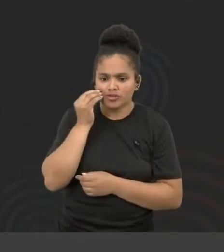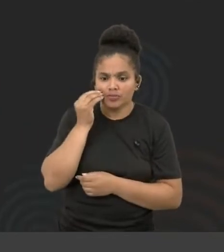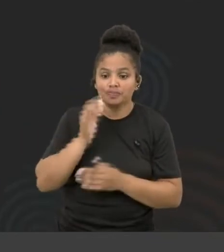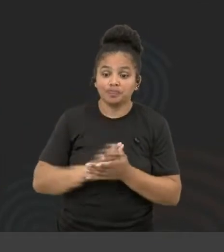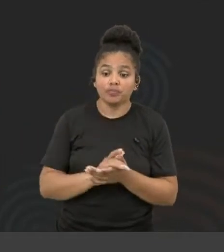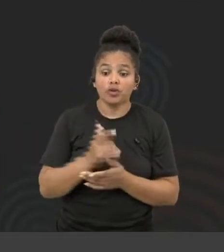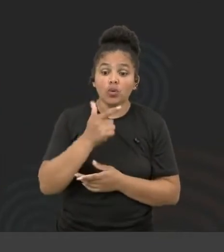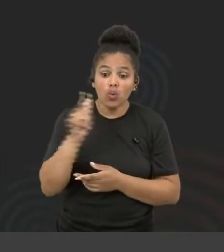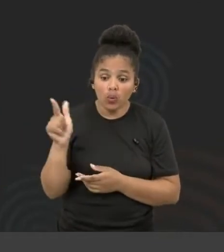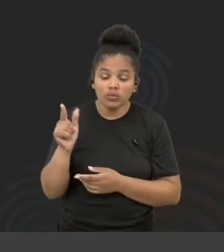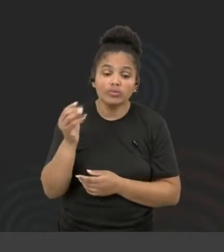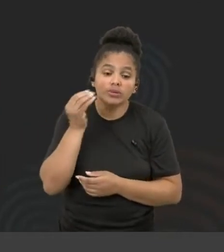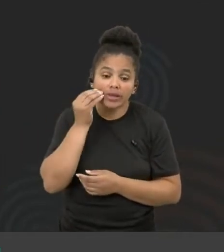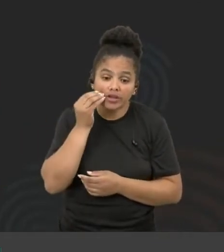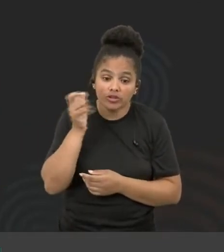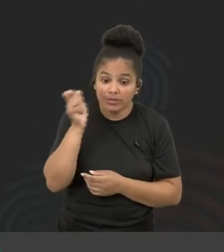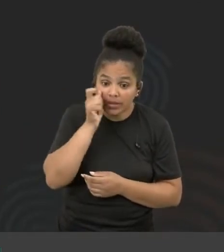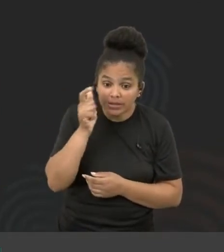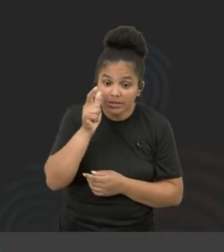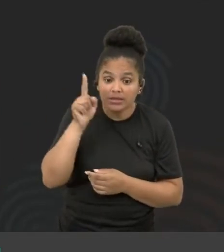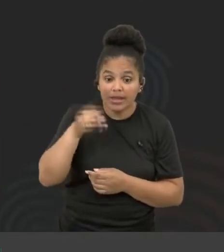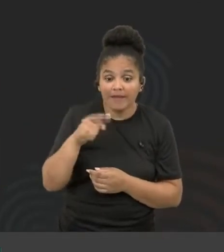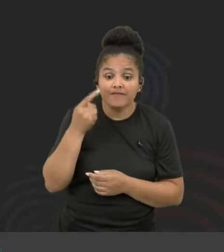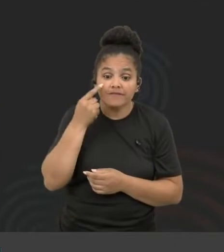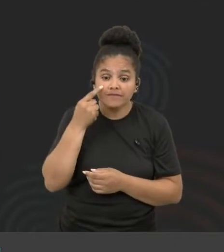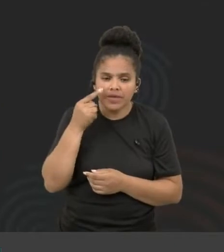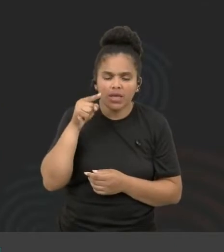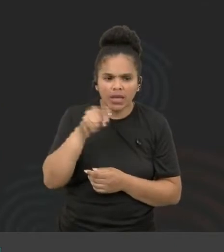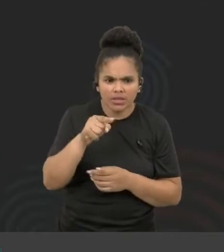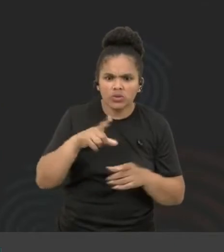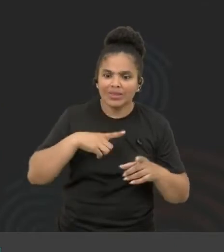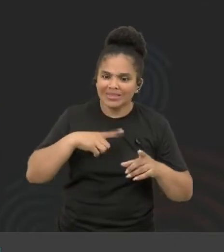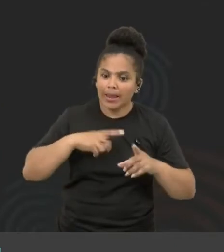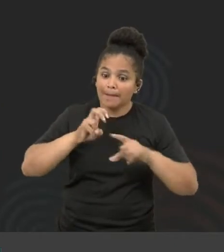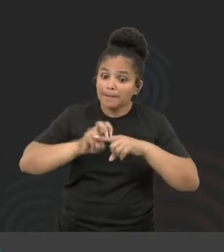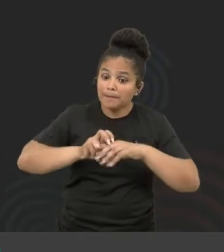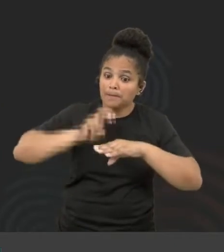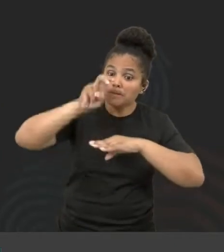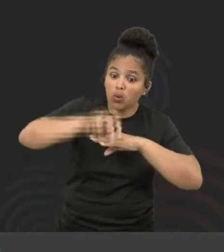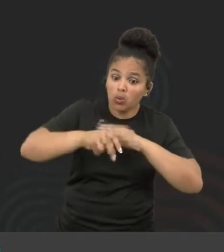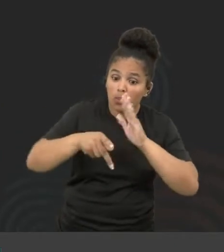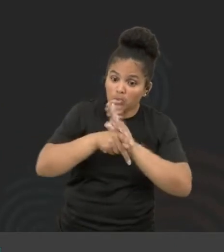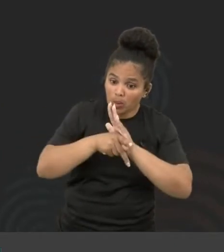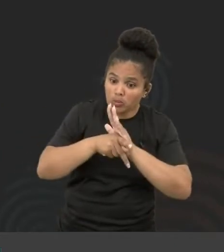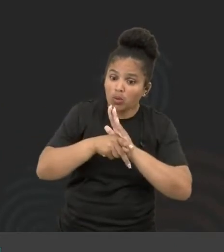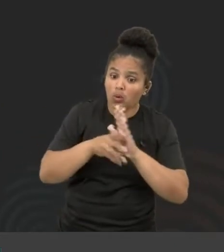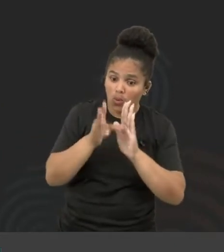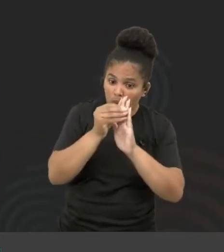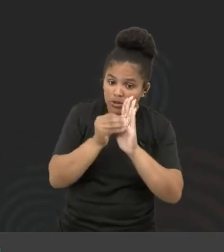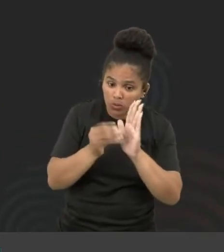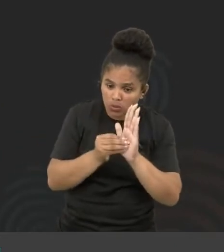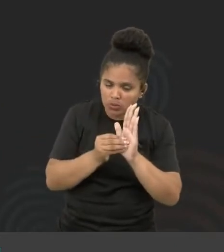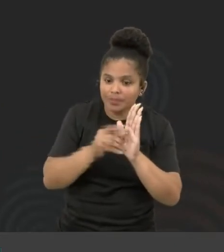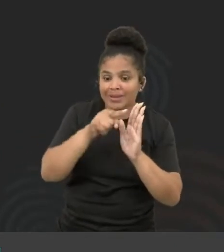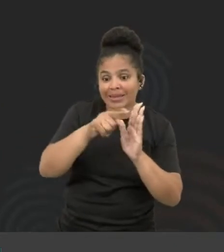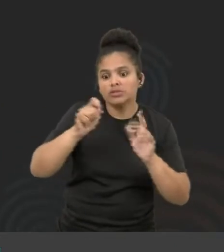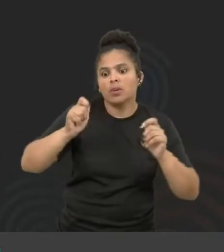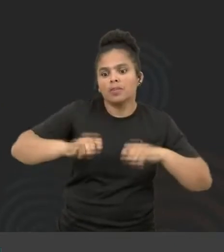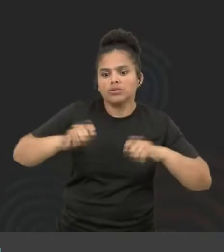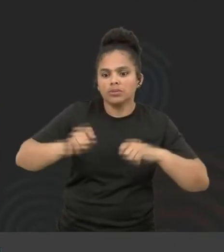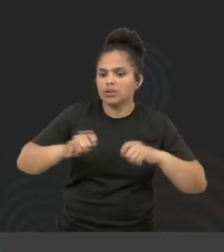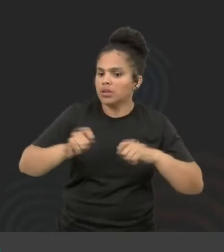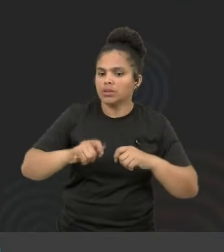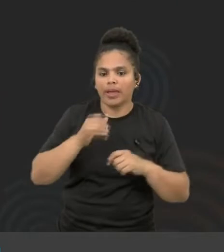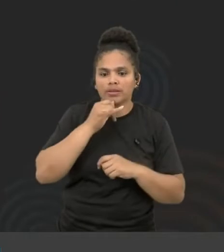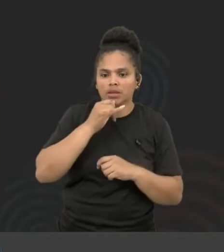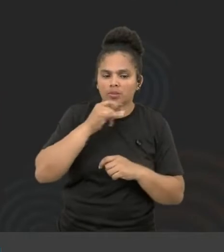teste interessante é verificar se o site tem um salto para conteúdo, que é um link lá no topo do site, porque ele possibilita que você salte todo o